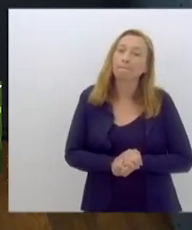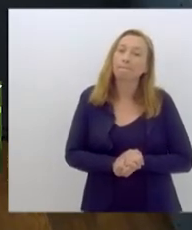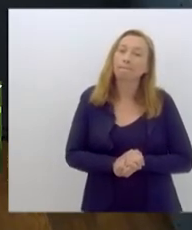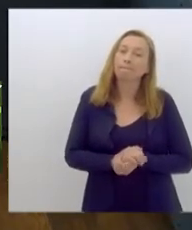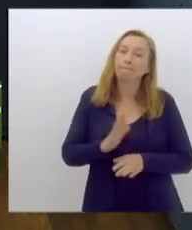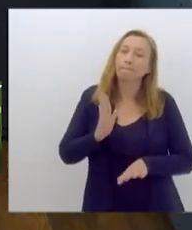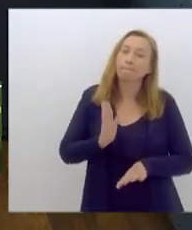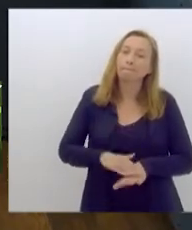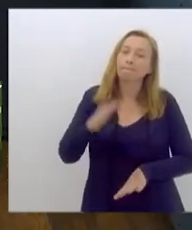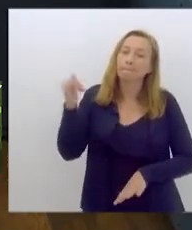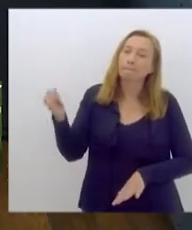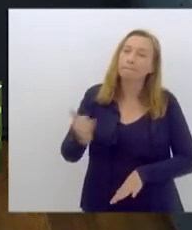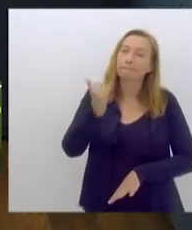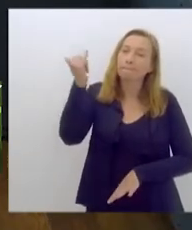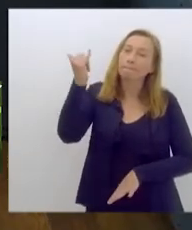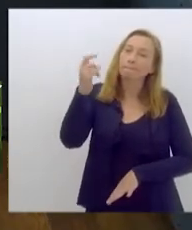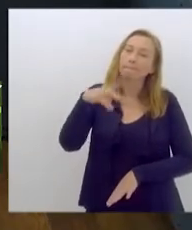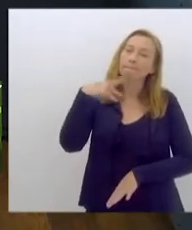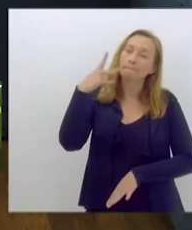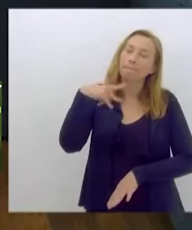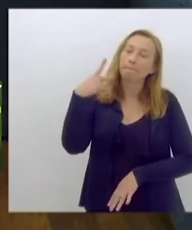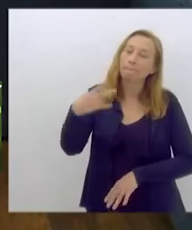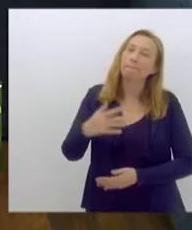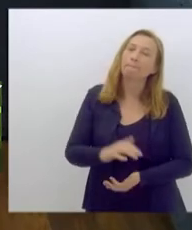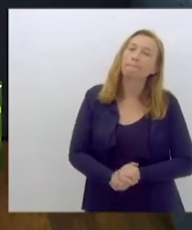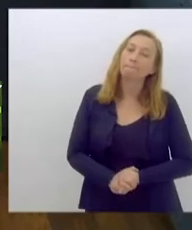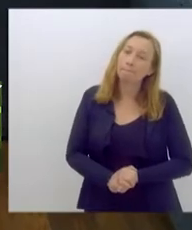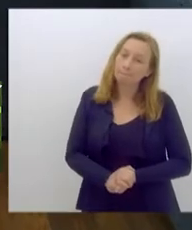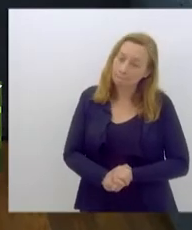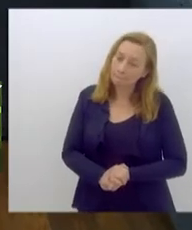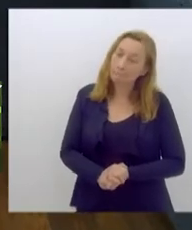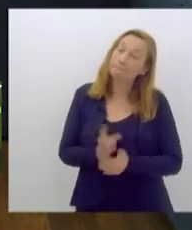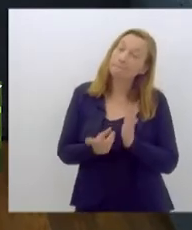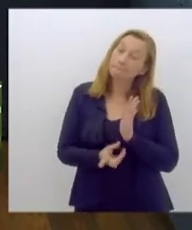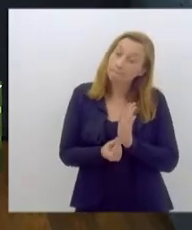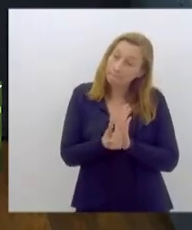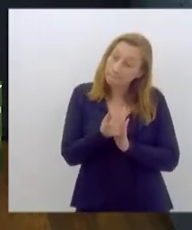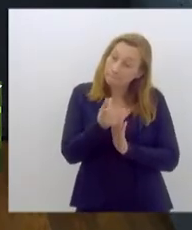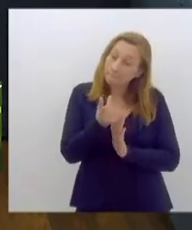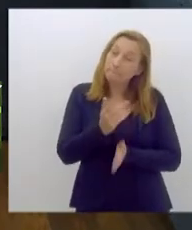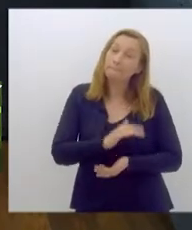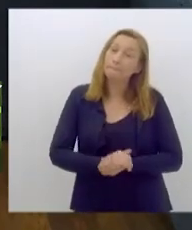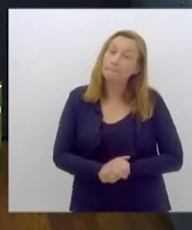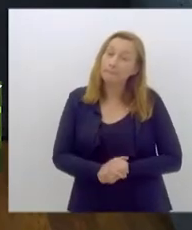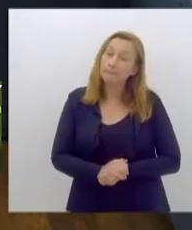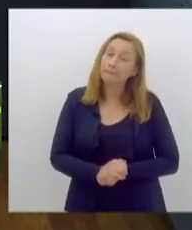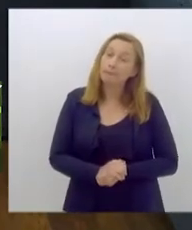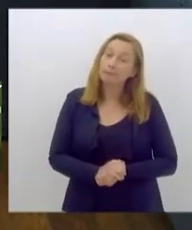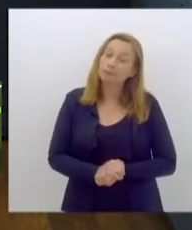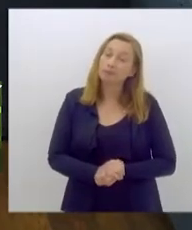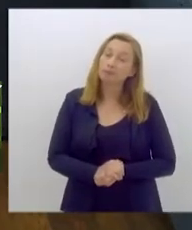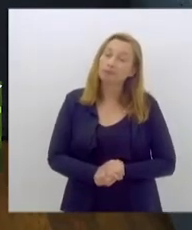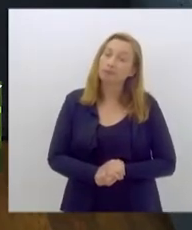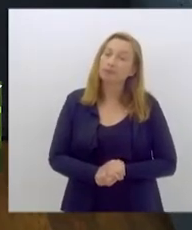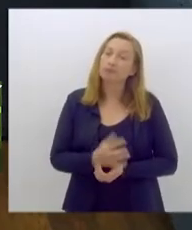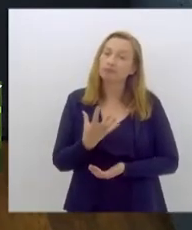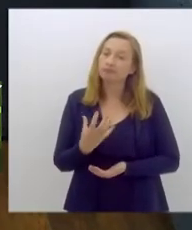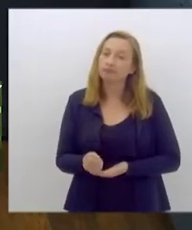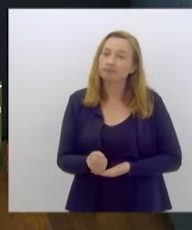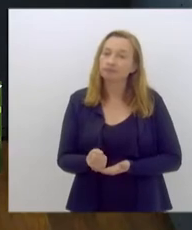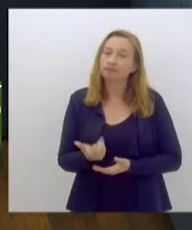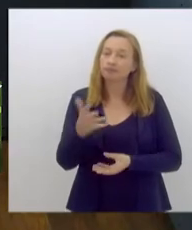mais importante do Parlamento Fluminense, que é o orçamento, tenha-se admitido